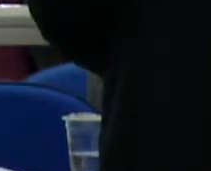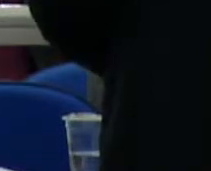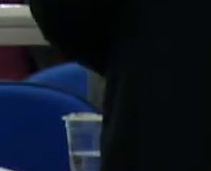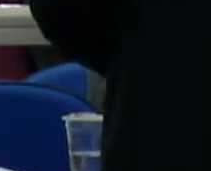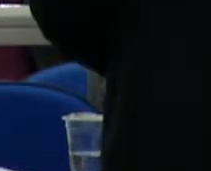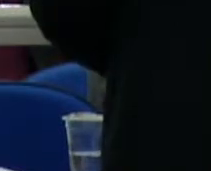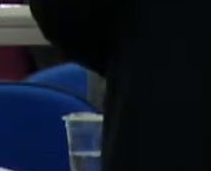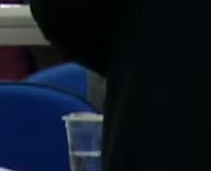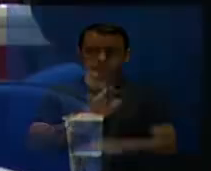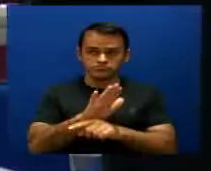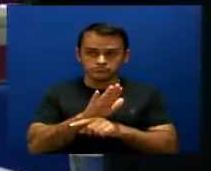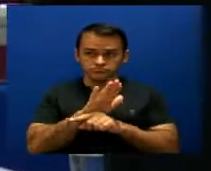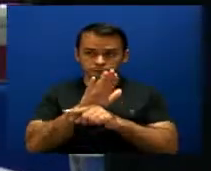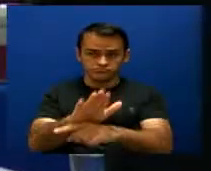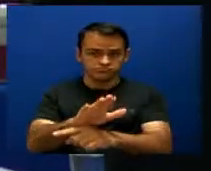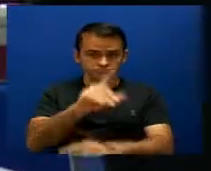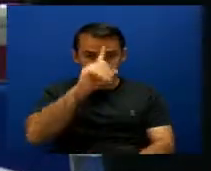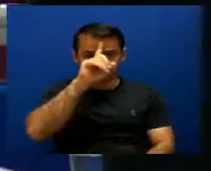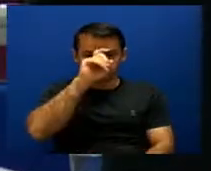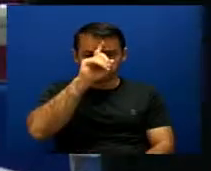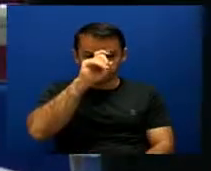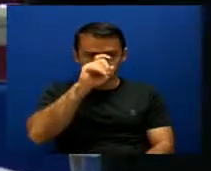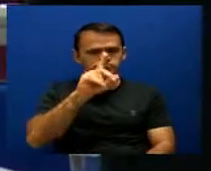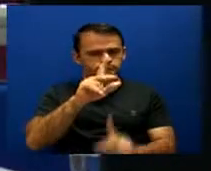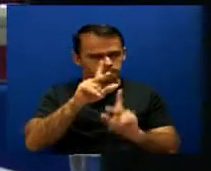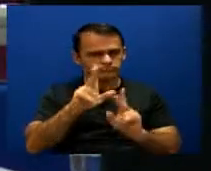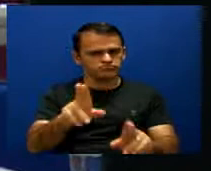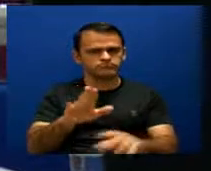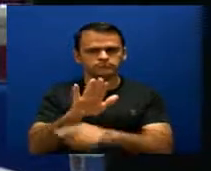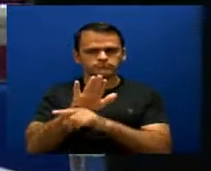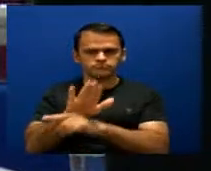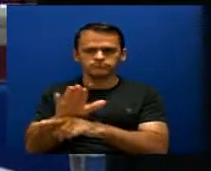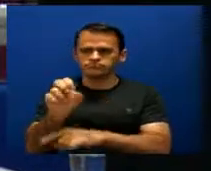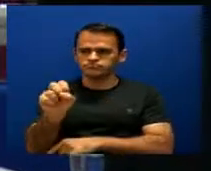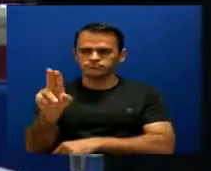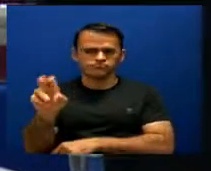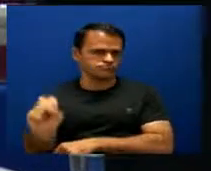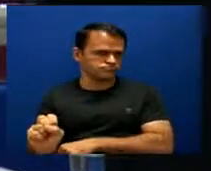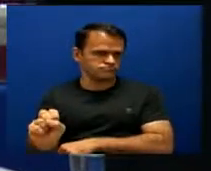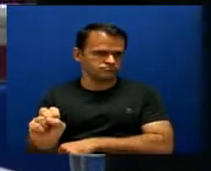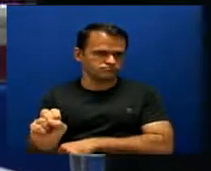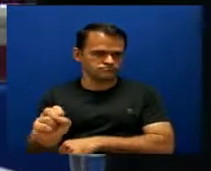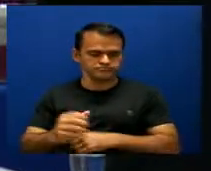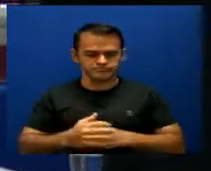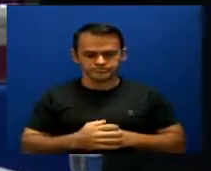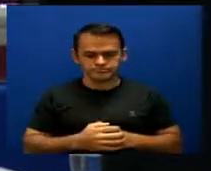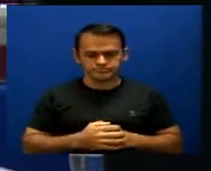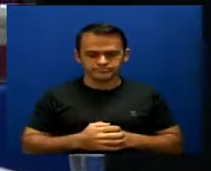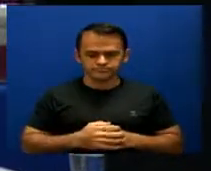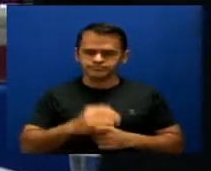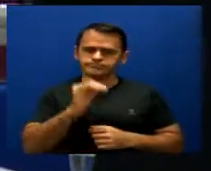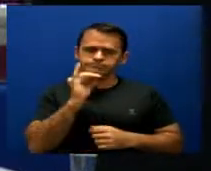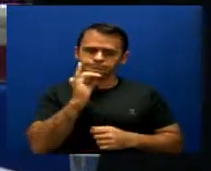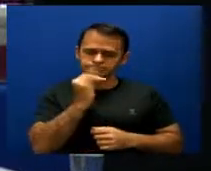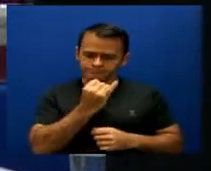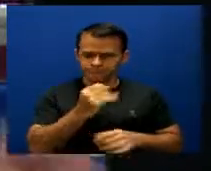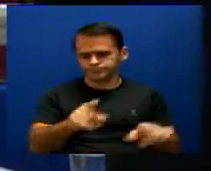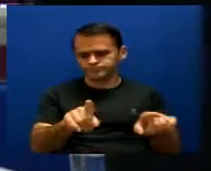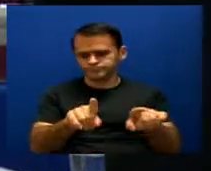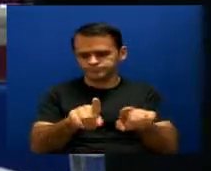também o Sistema Único de Saúde, é valorizá-lo, né? E aí a discussão. É muito triste também vermos